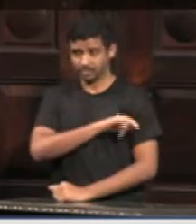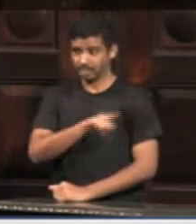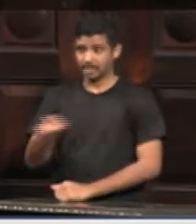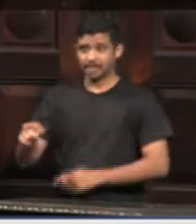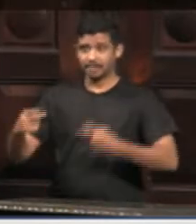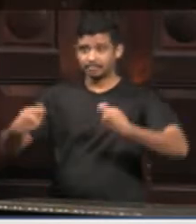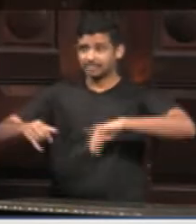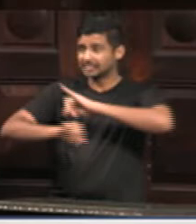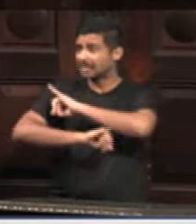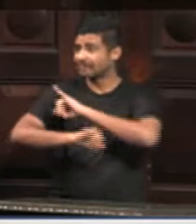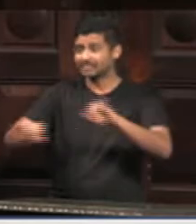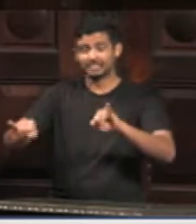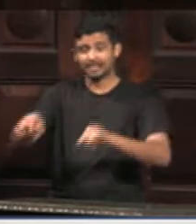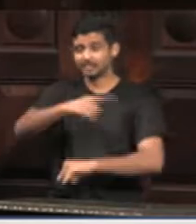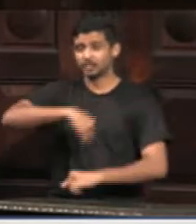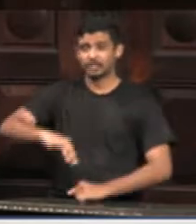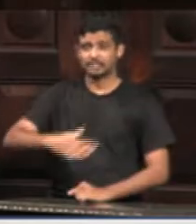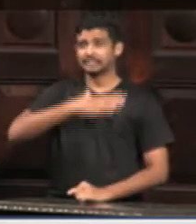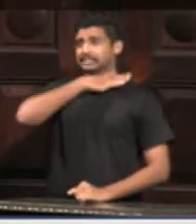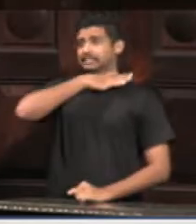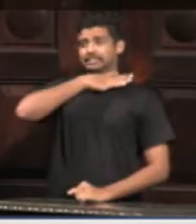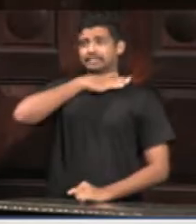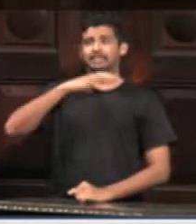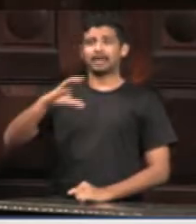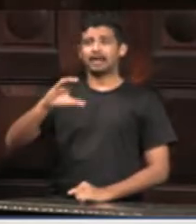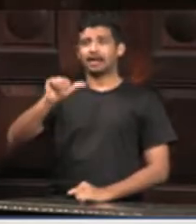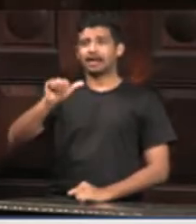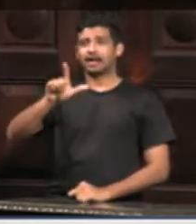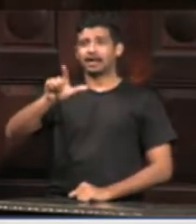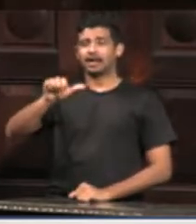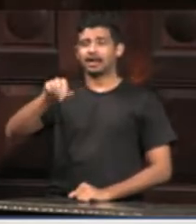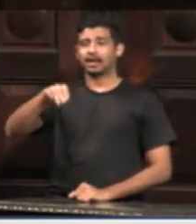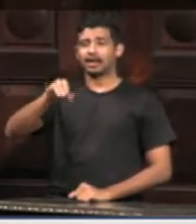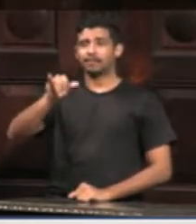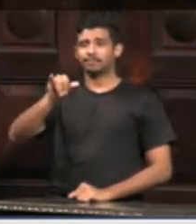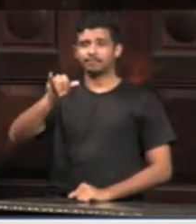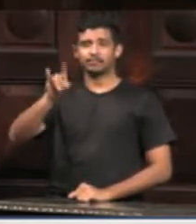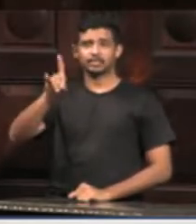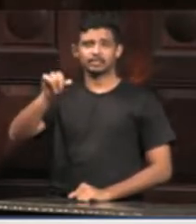de calamidade na saúde pública.